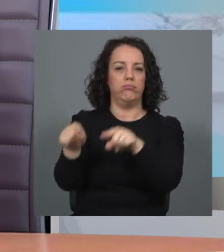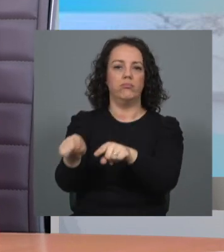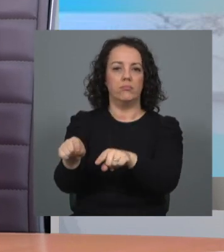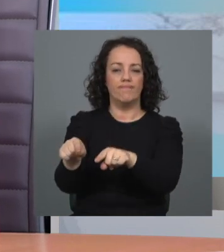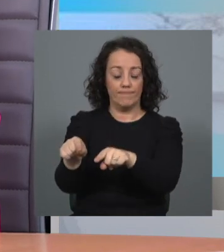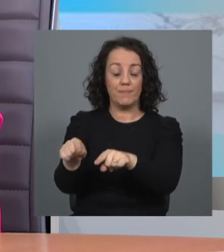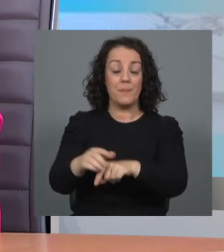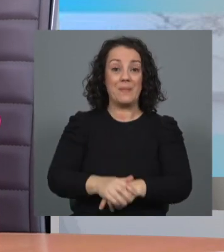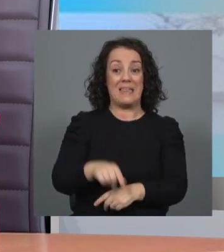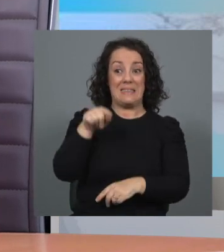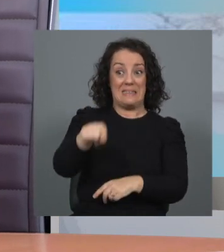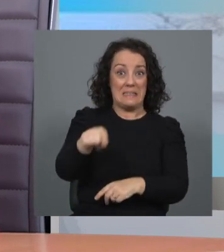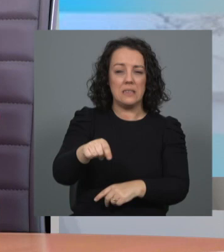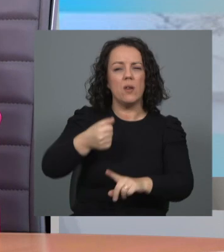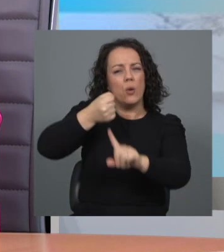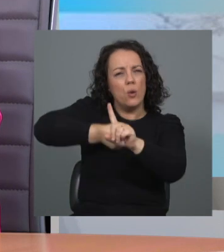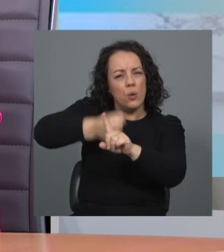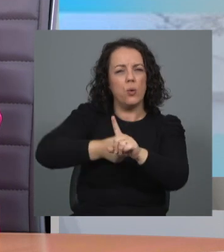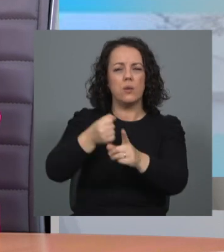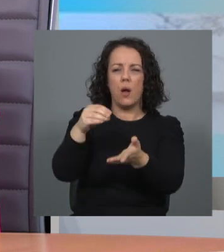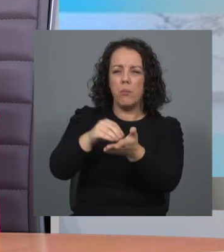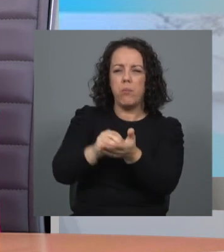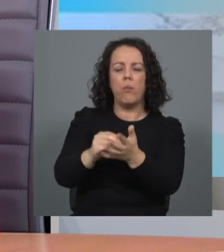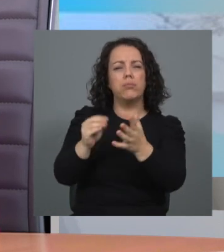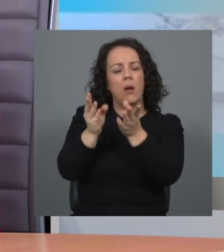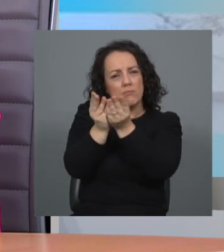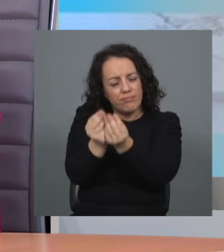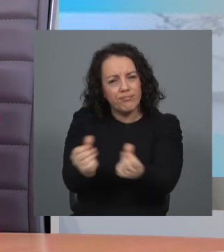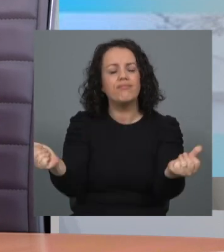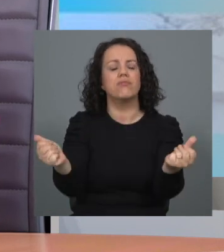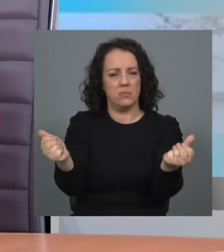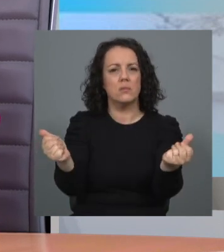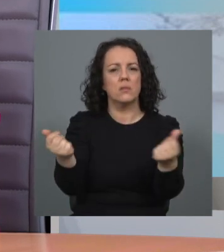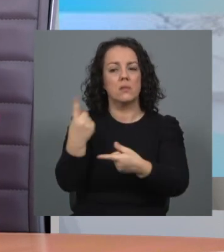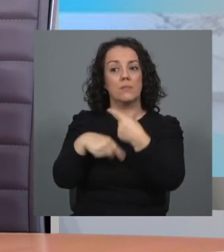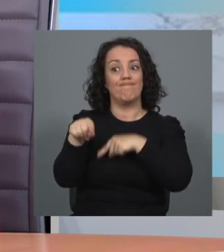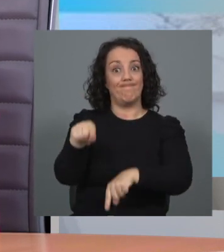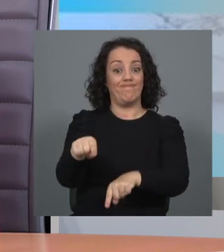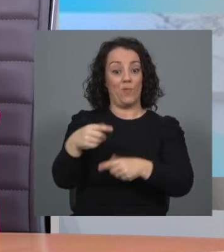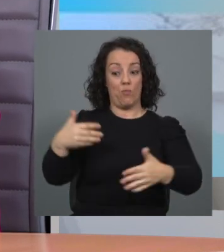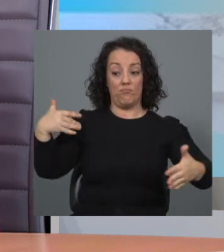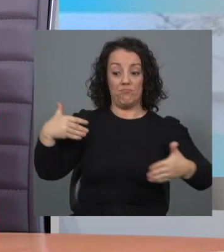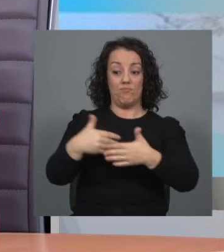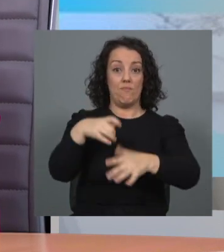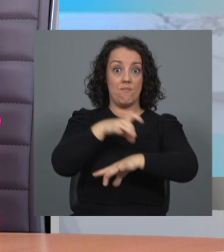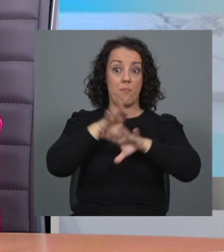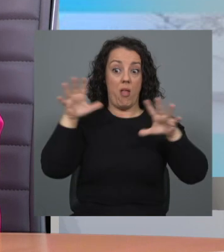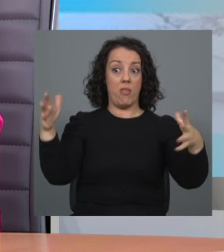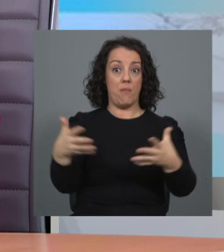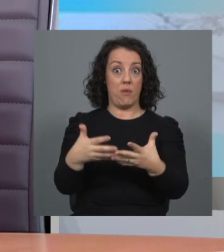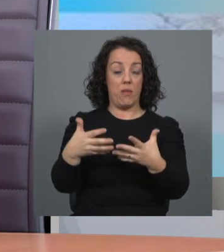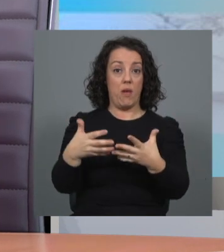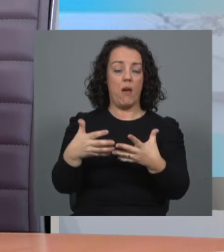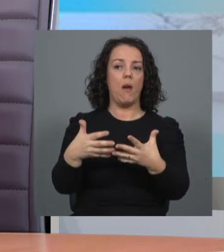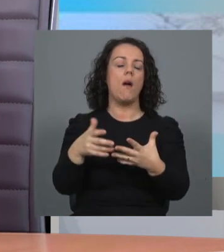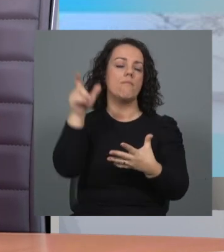na luta contra a pobreza, nesta pandemia, ele reconheceu a importância das religiões, porque muitas